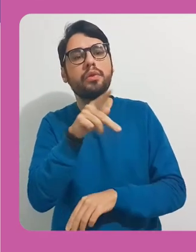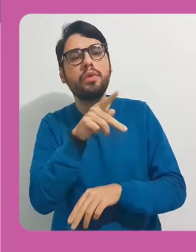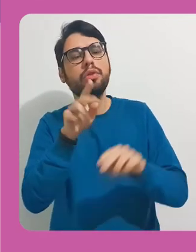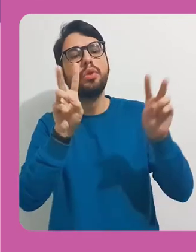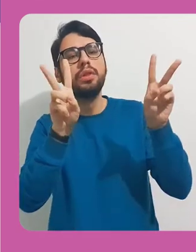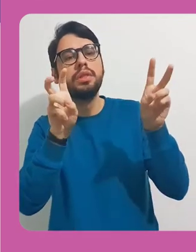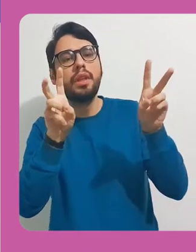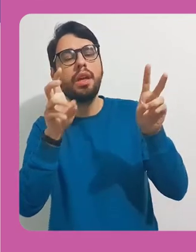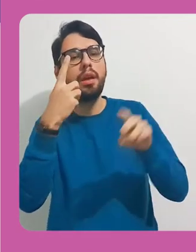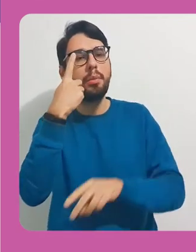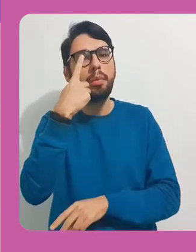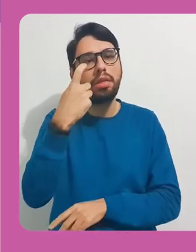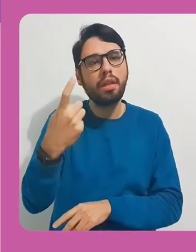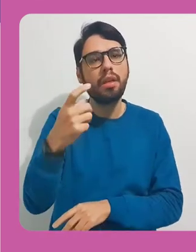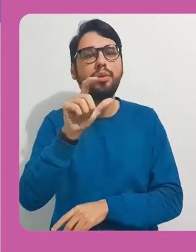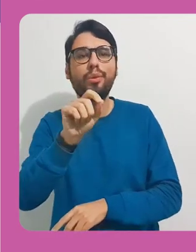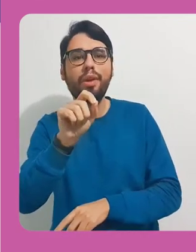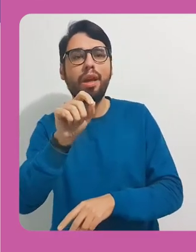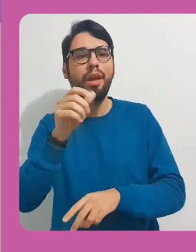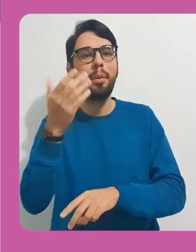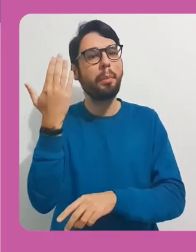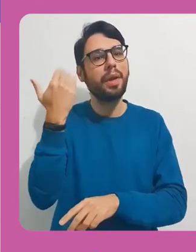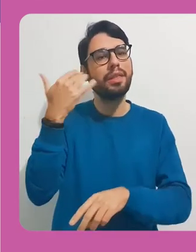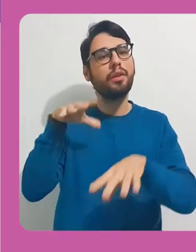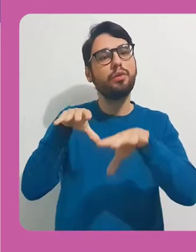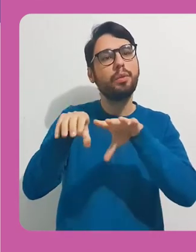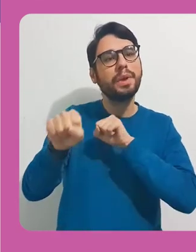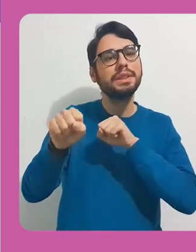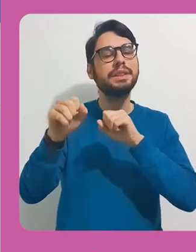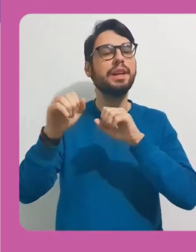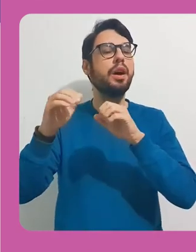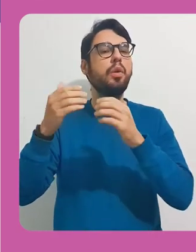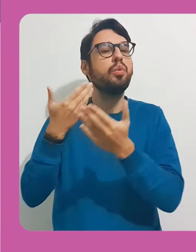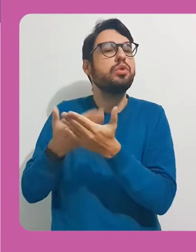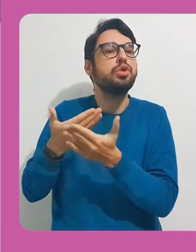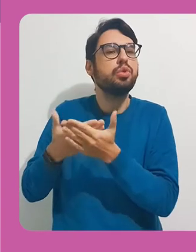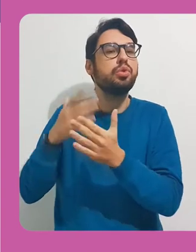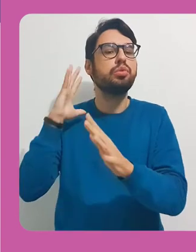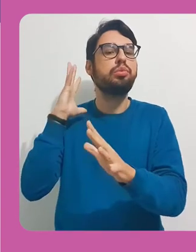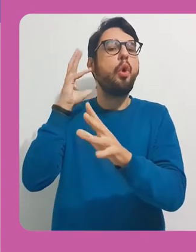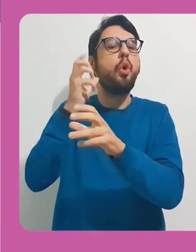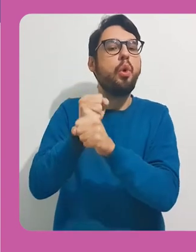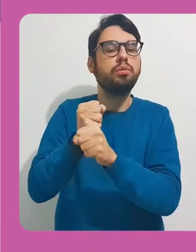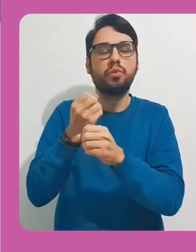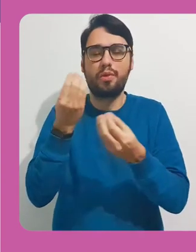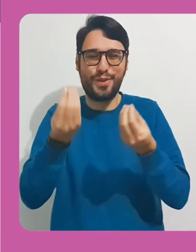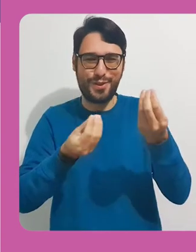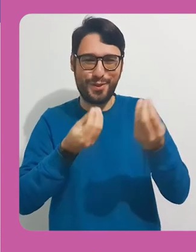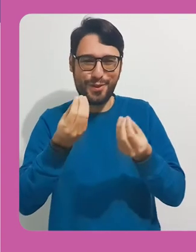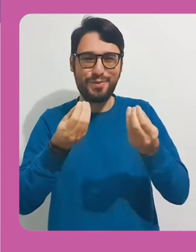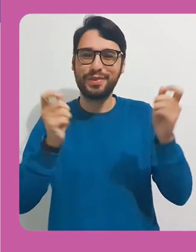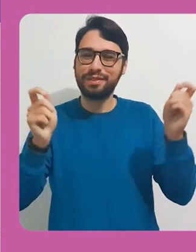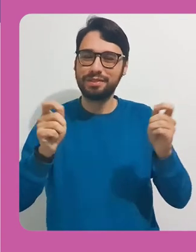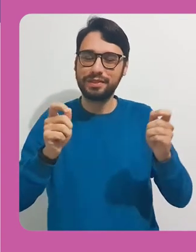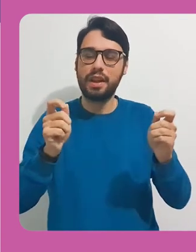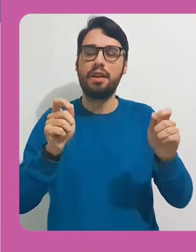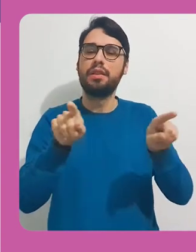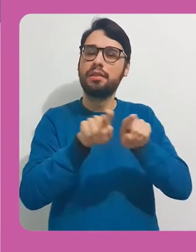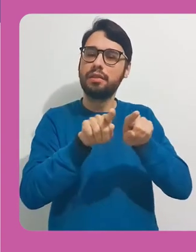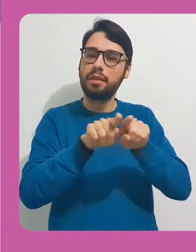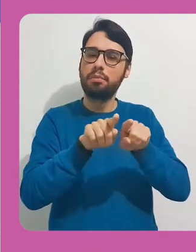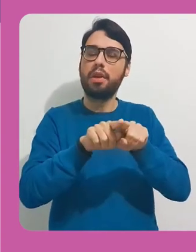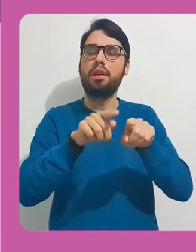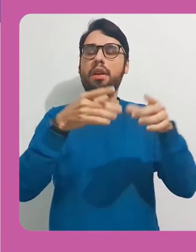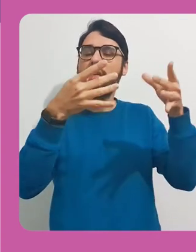temas em que você tem interesse, onde você se formou, etc, etc. Pode fazer uma descrição, tem